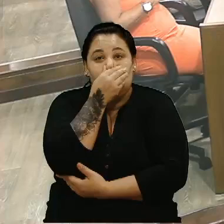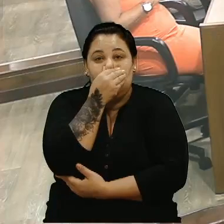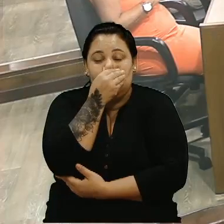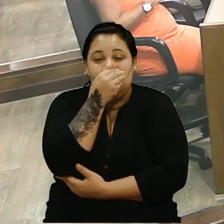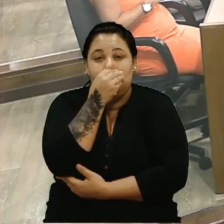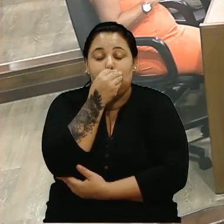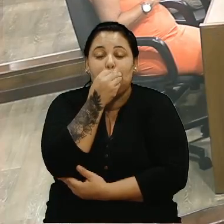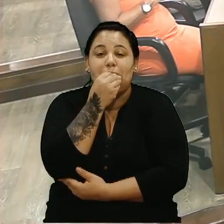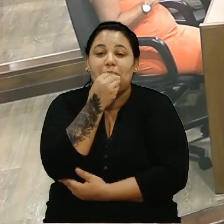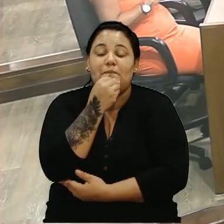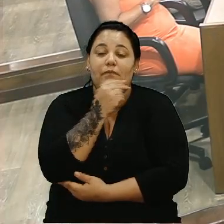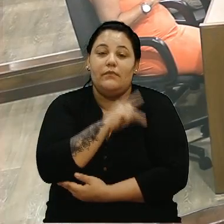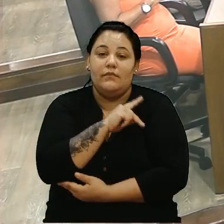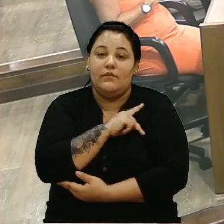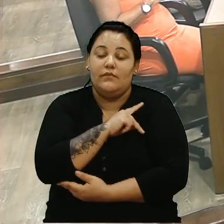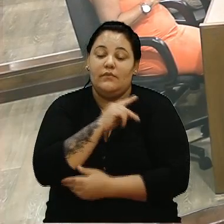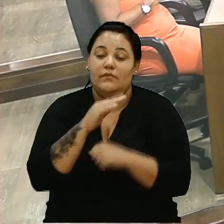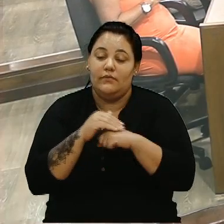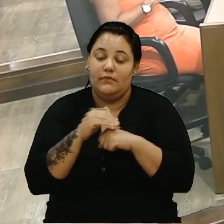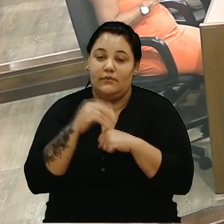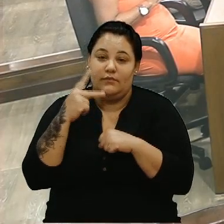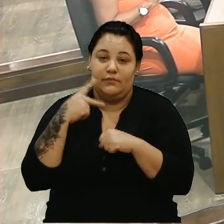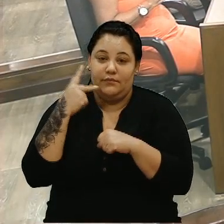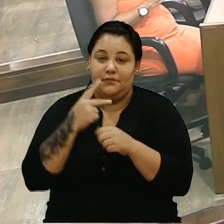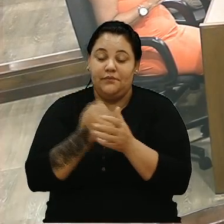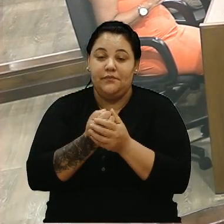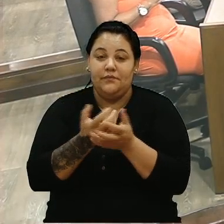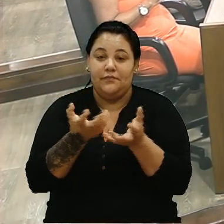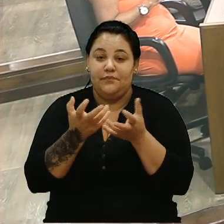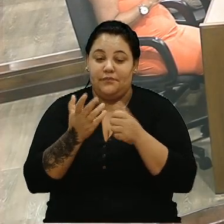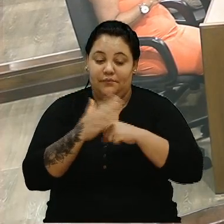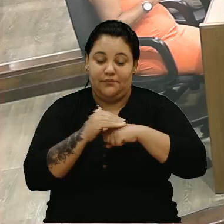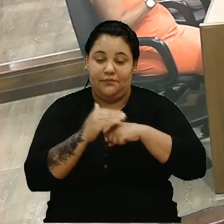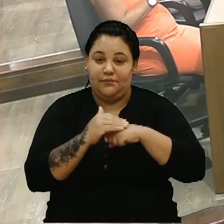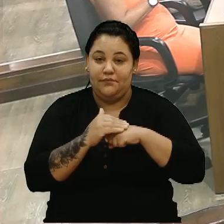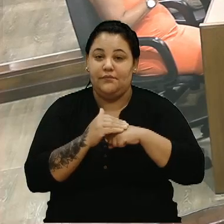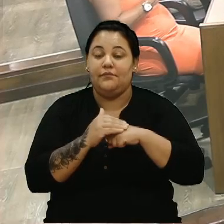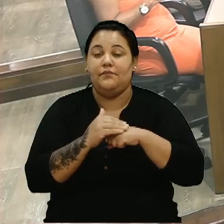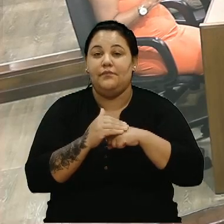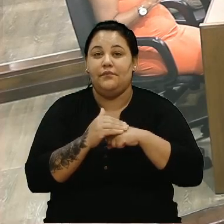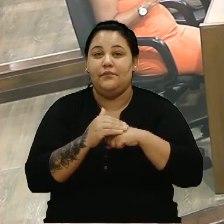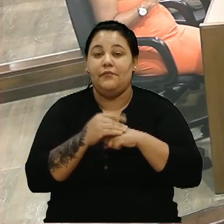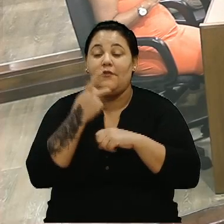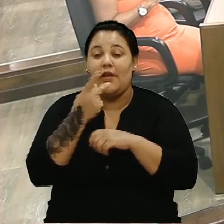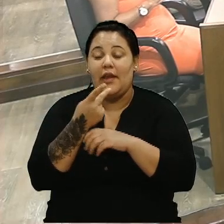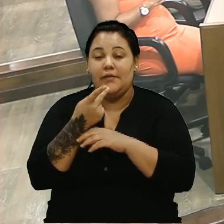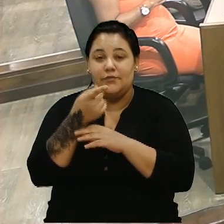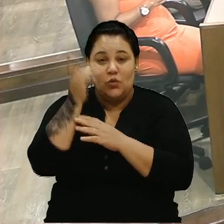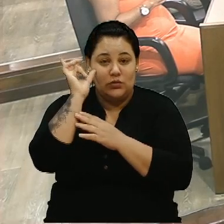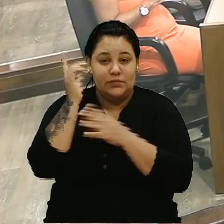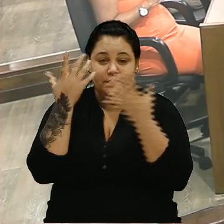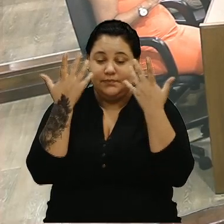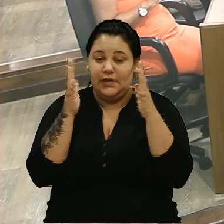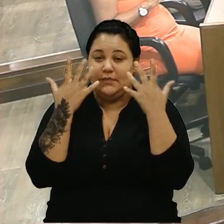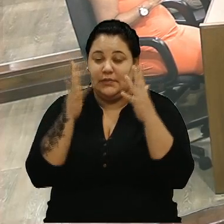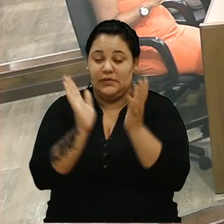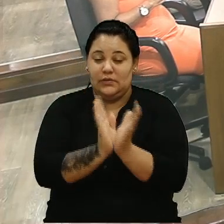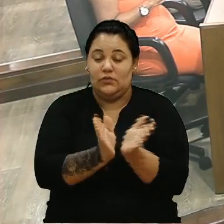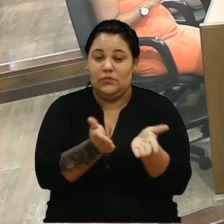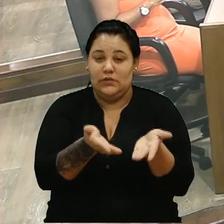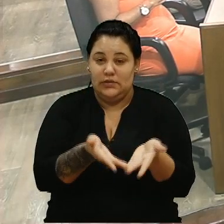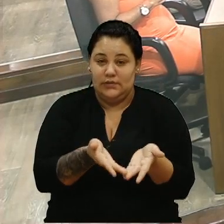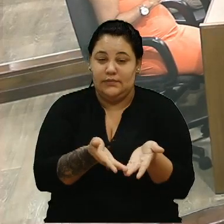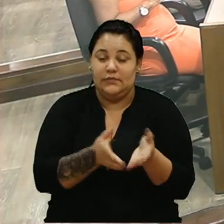Presidente e nobres colegas, então aqui primeiramente eu gostaria de falar a respeito de ontem. Parabéns à Comissão